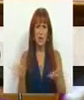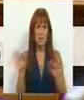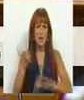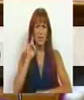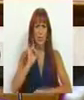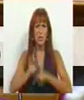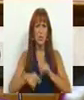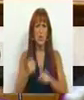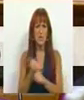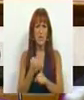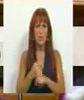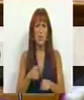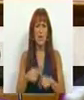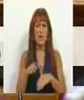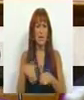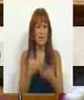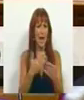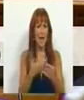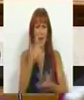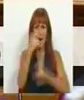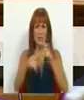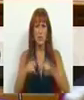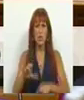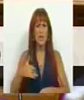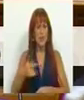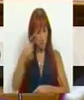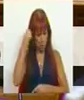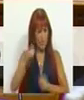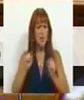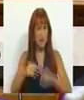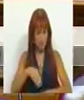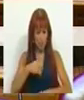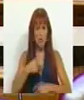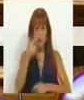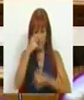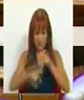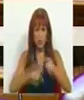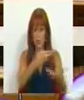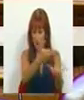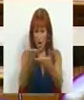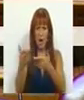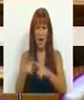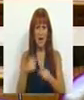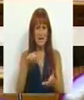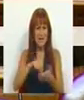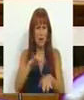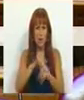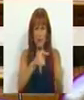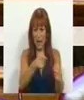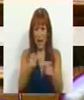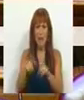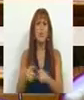mais importante, para o serviço que presta à população. O CDS compreende e acompanha as preocupações da população que servida por este centro